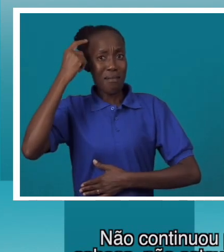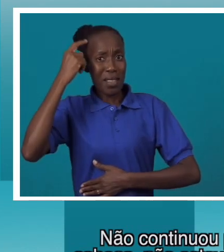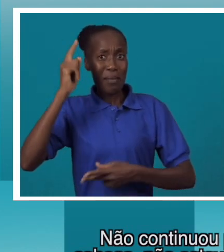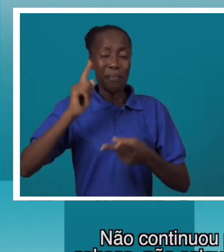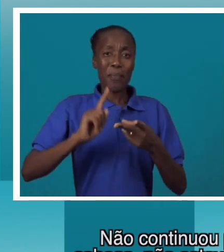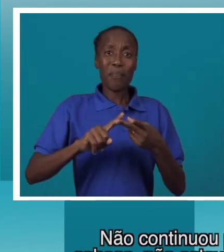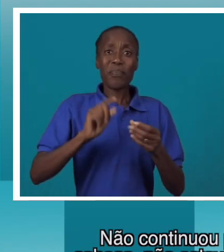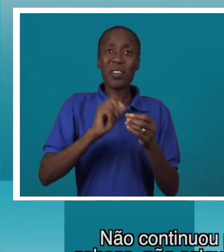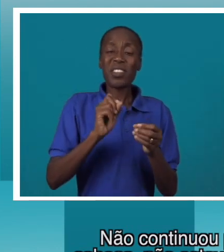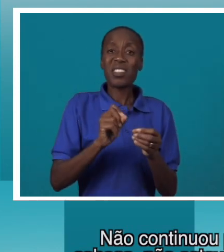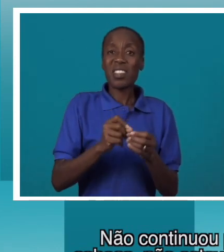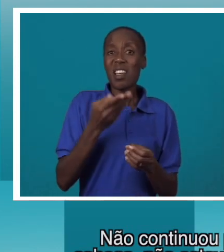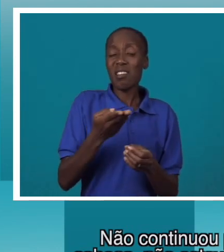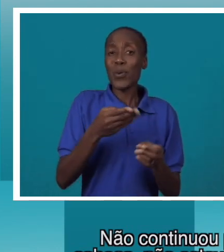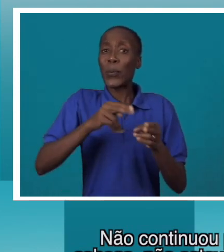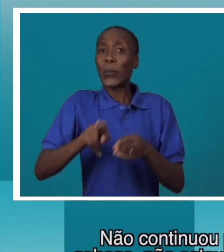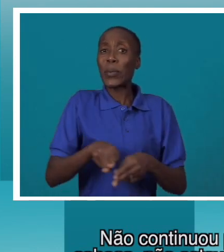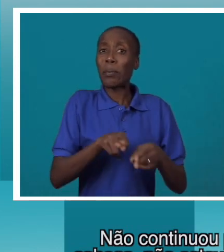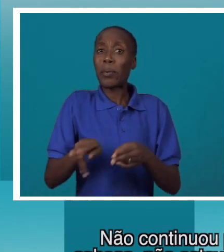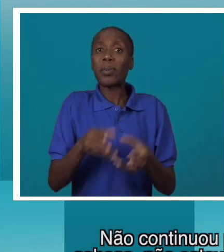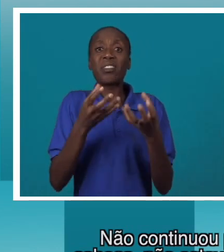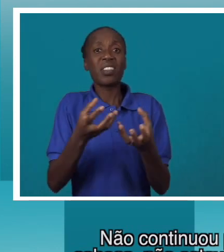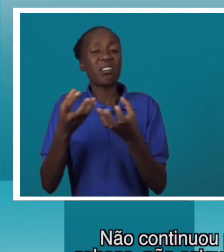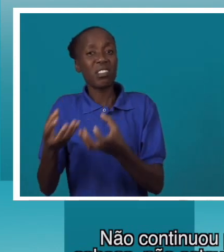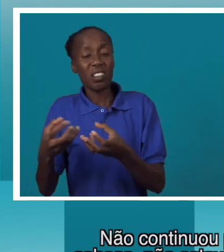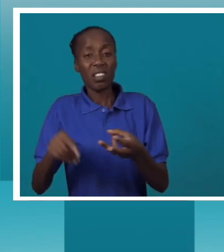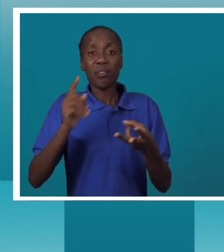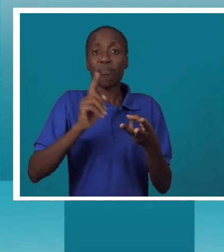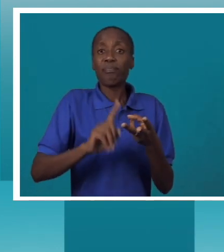escrito os detalhes, os acordos, etc.